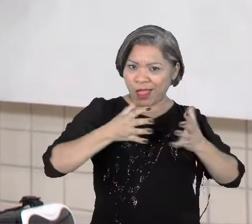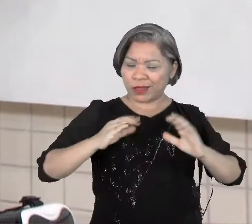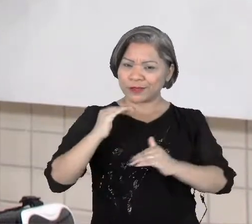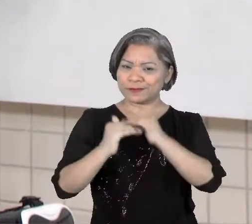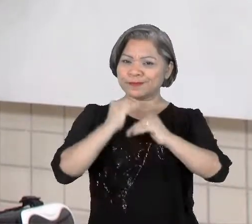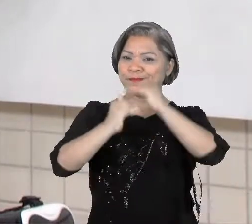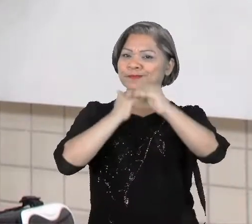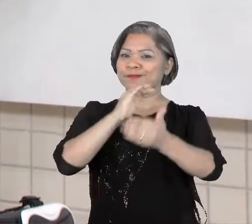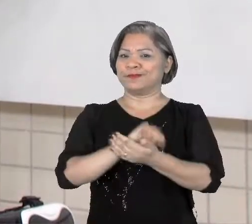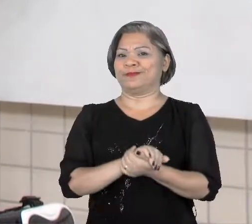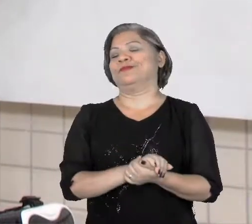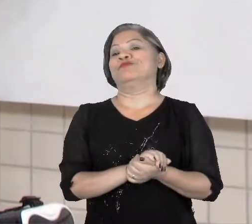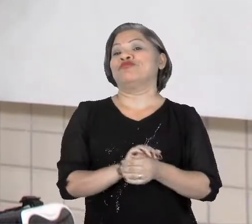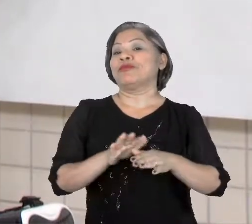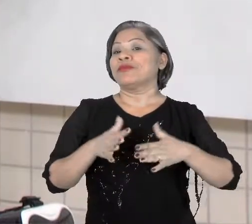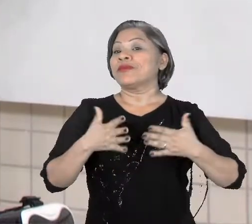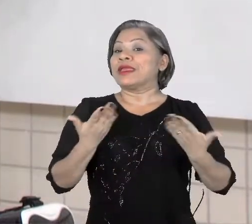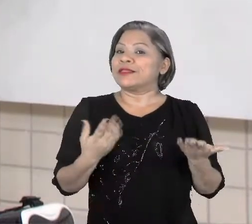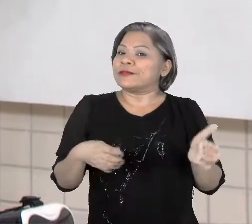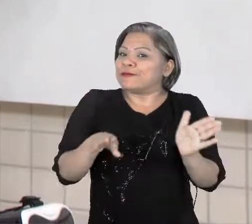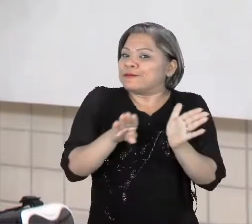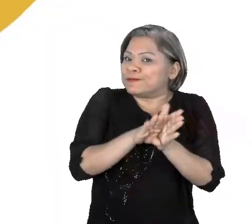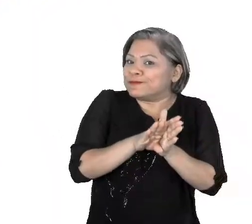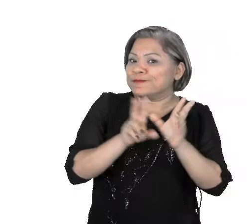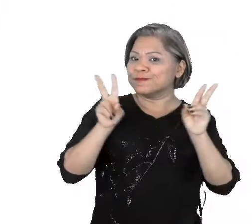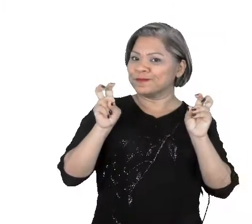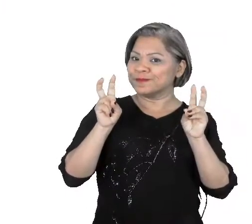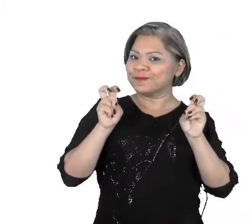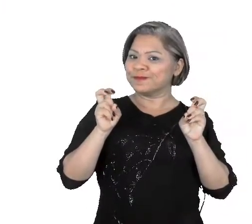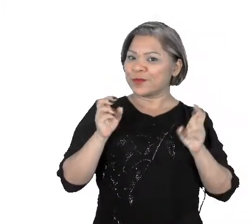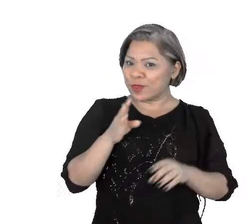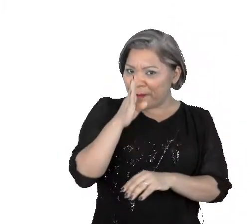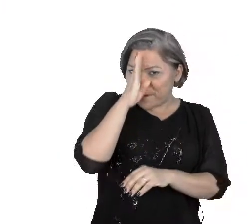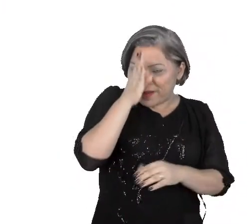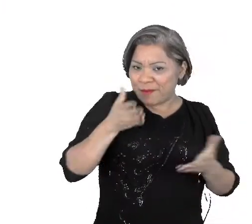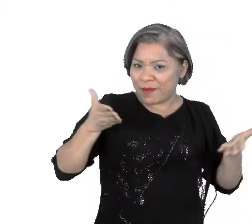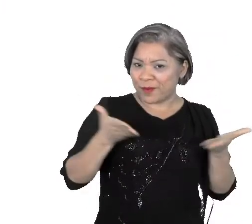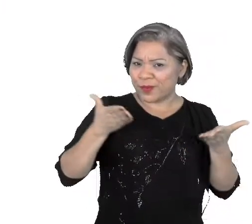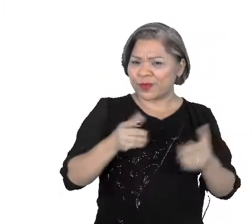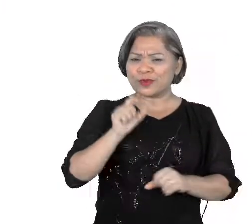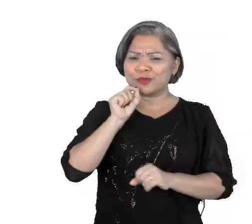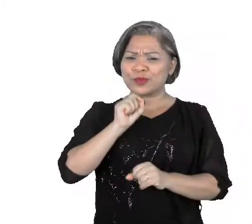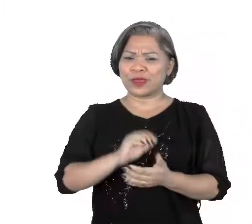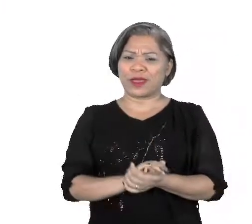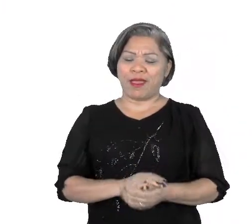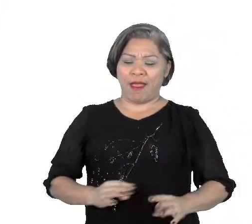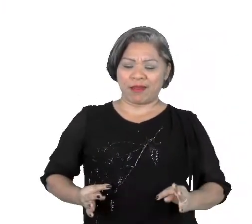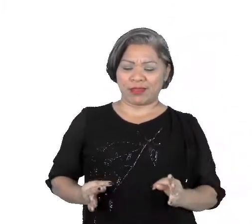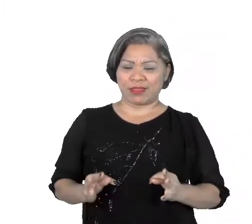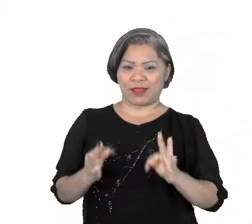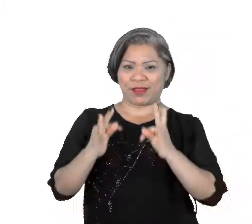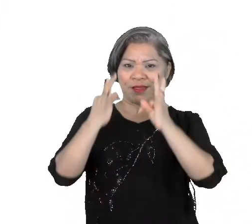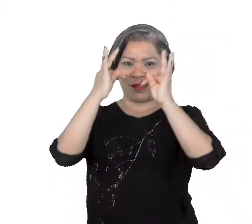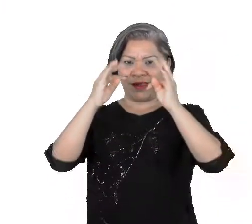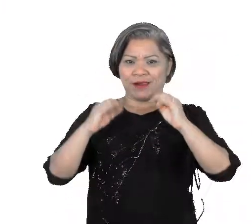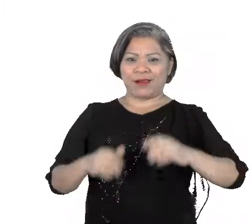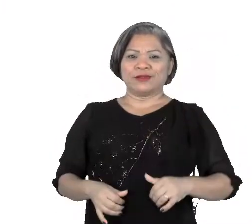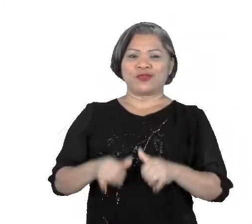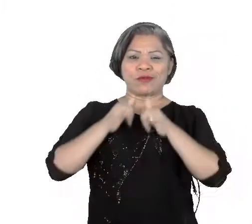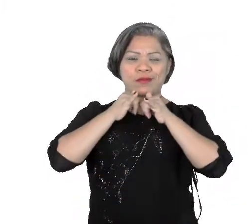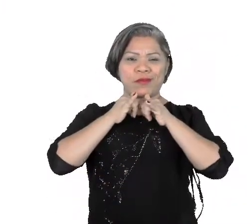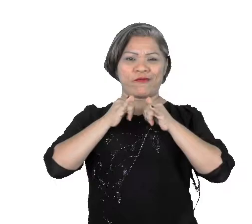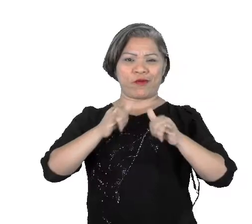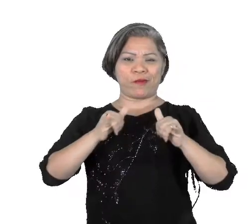chegamos no nosso assunto principal de hoje, a tecnologia da informação ou a terceira revolução